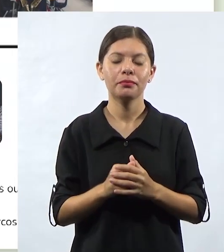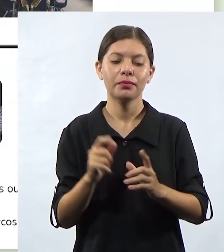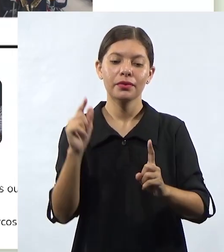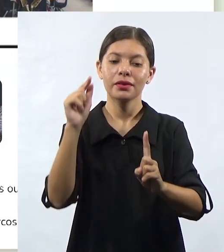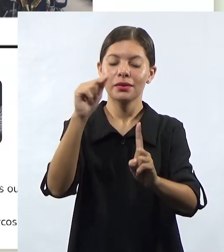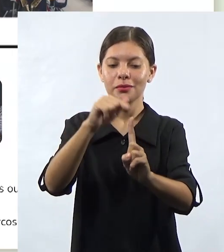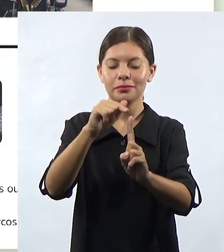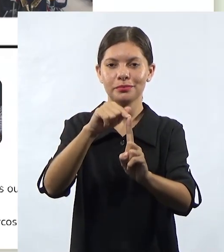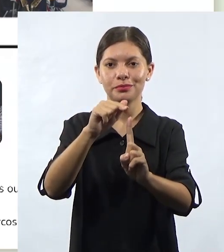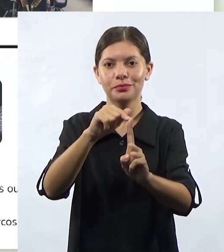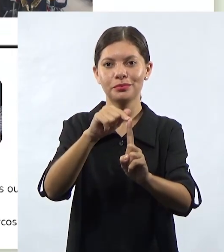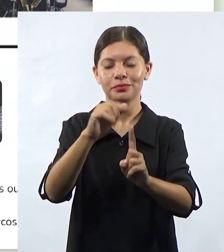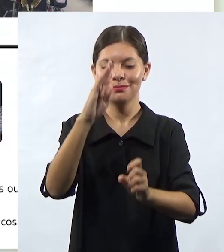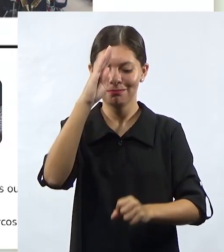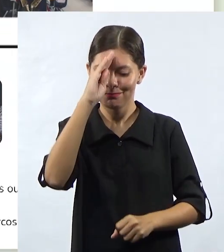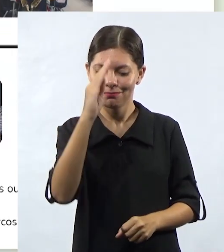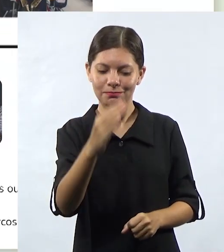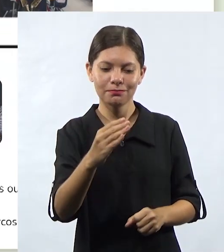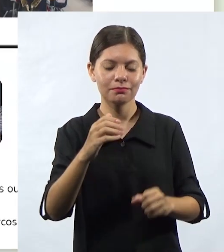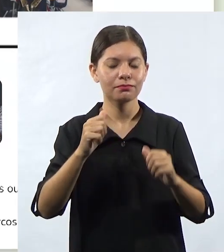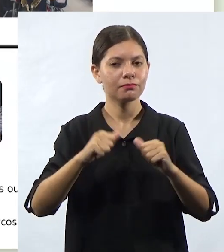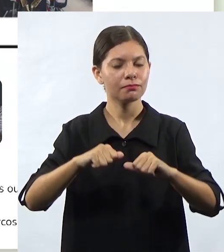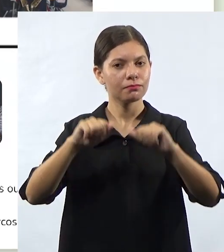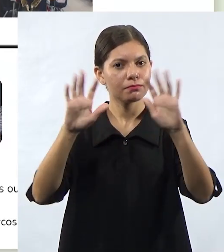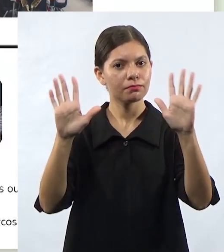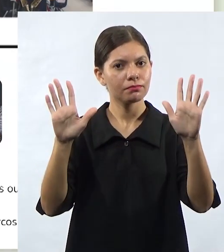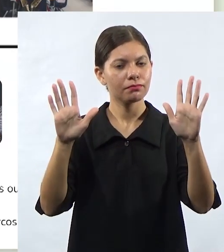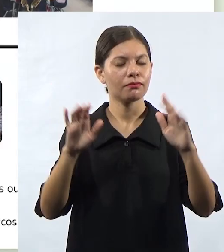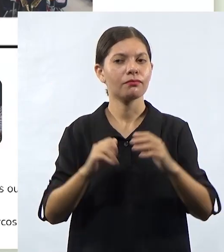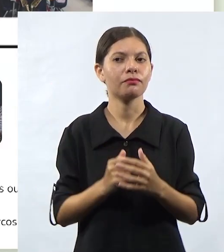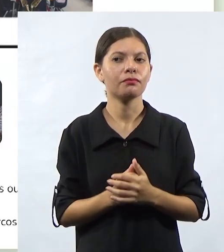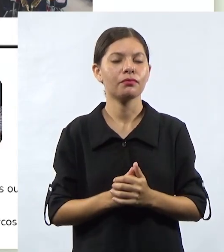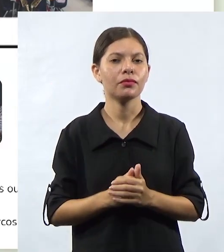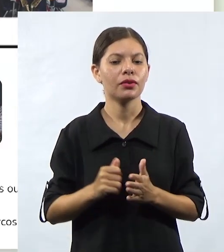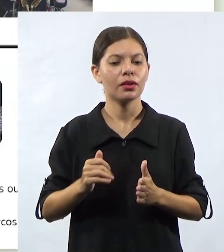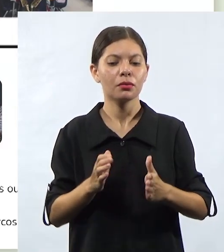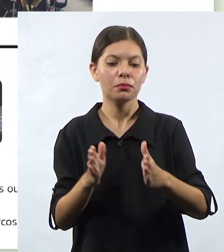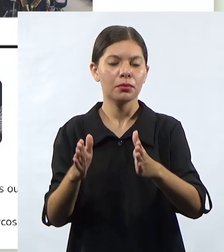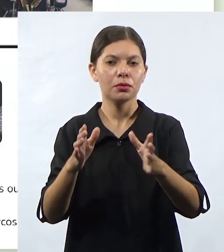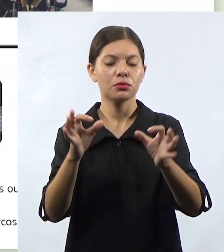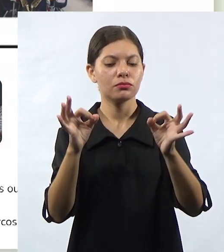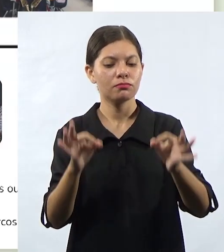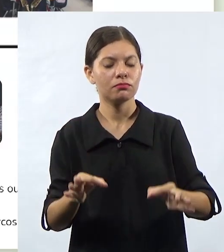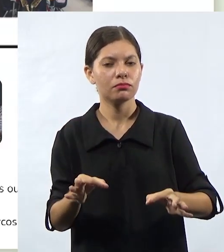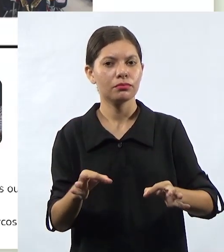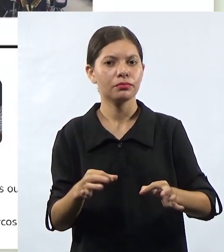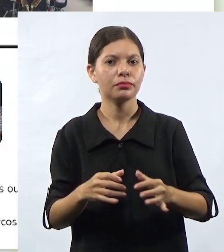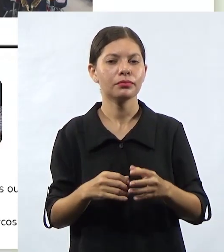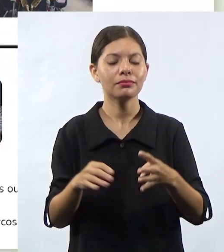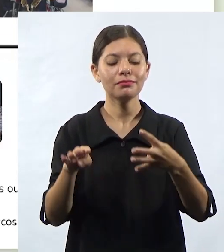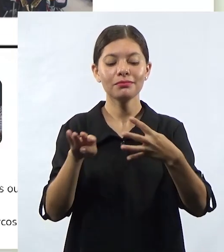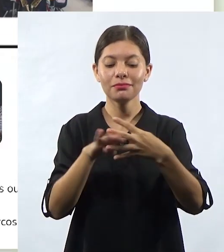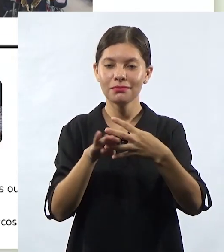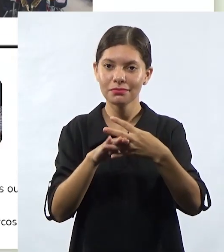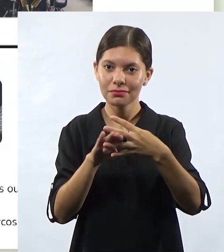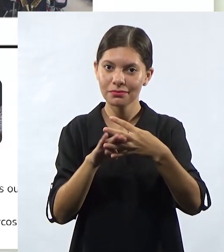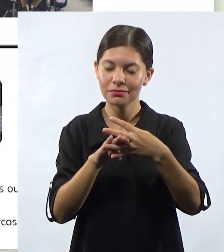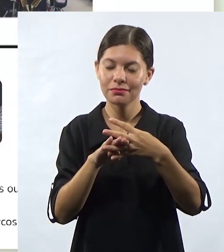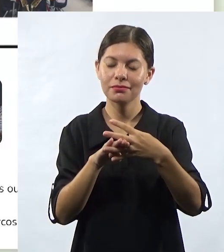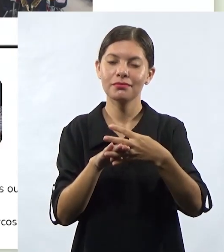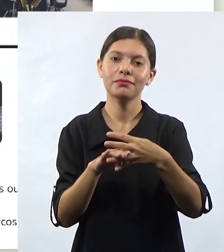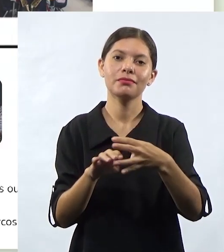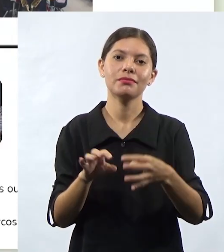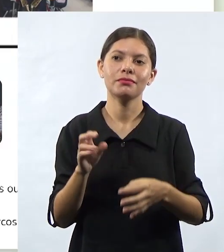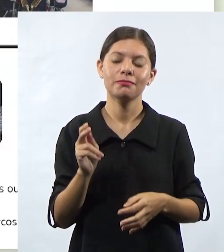tem que ser direto, objetivo, claro, e tem que estar definido qual é o percurso, sem esquecer do intervalo